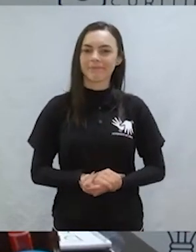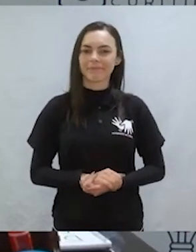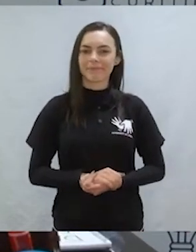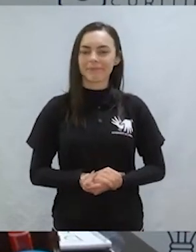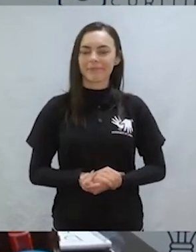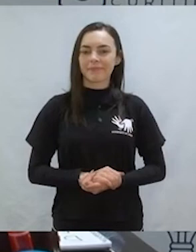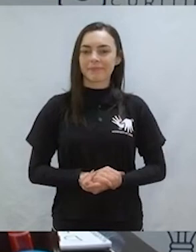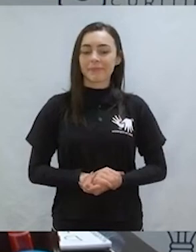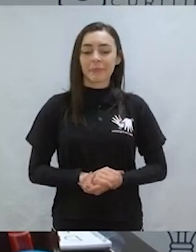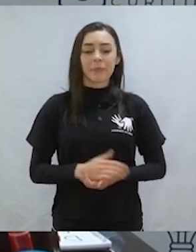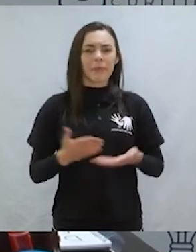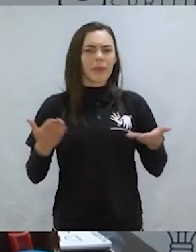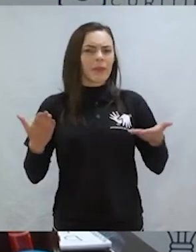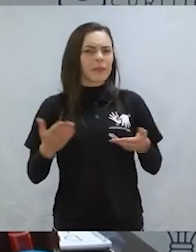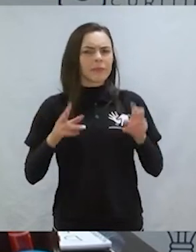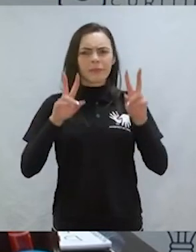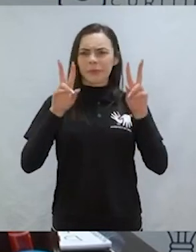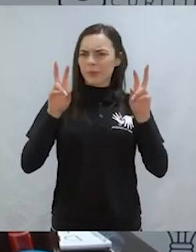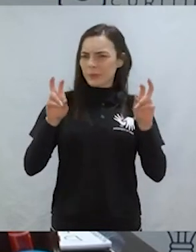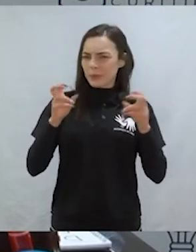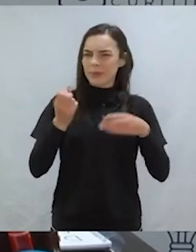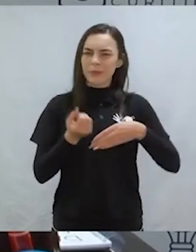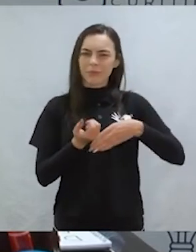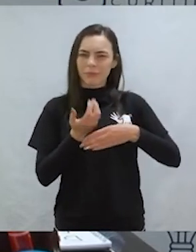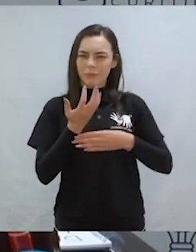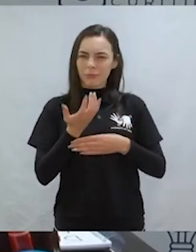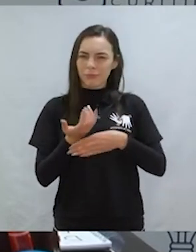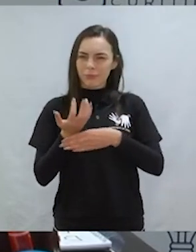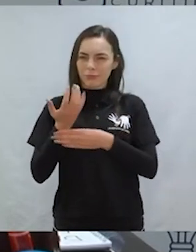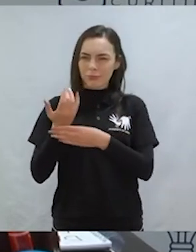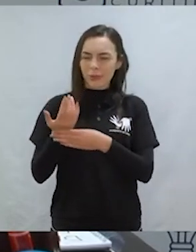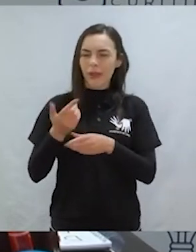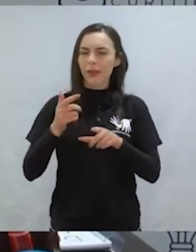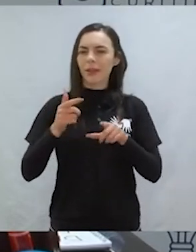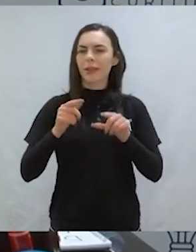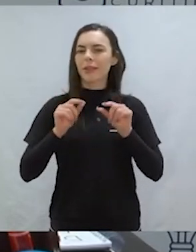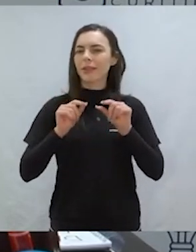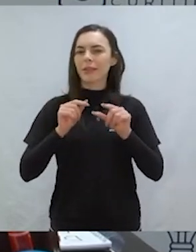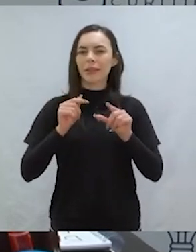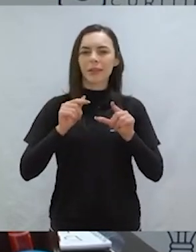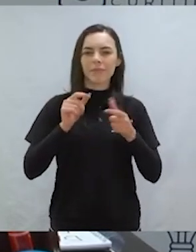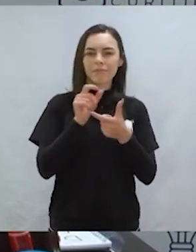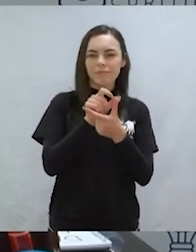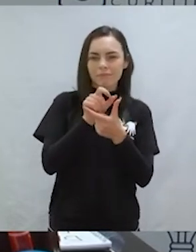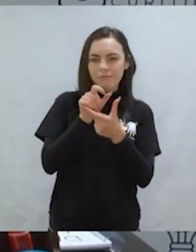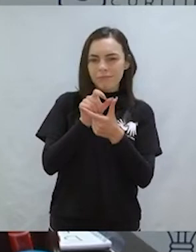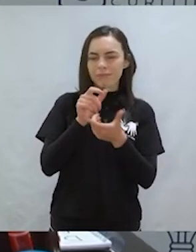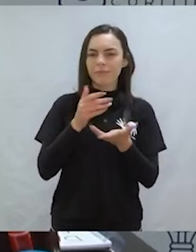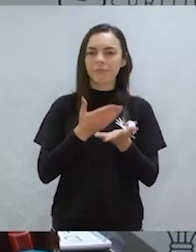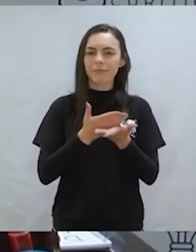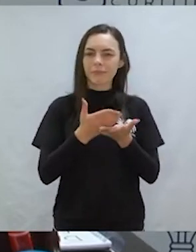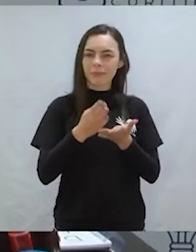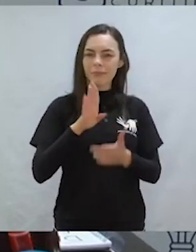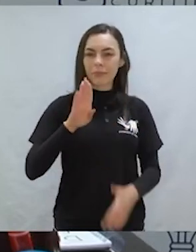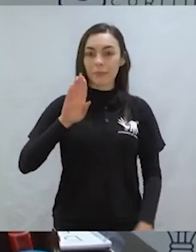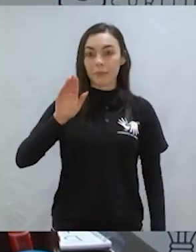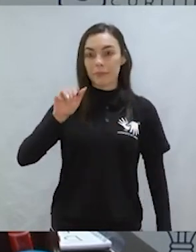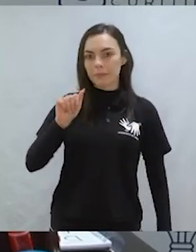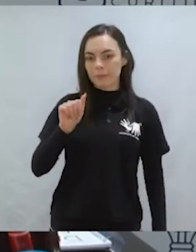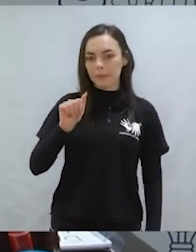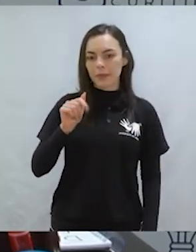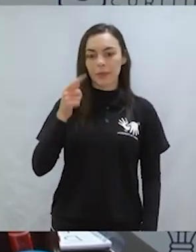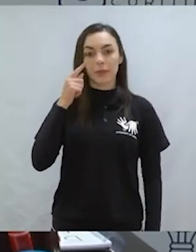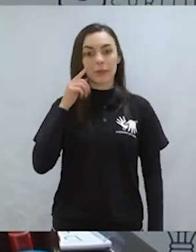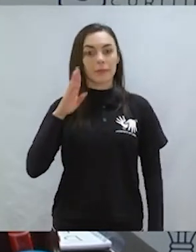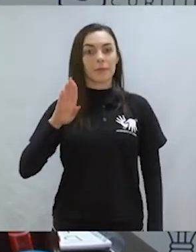nós estamos falando de baleia, que começa com a sílaba ba,